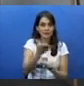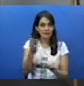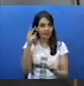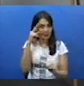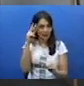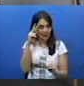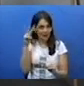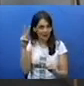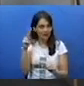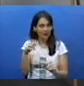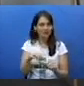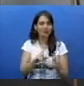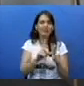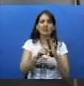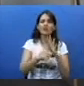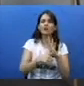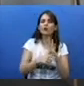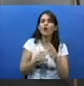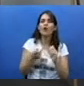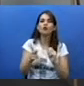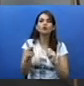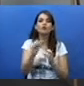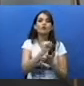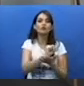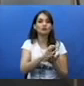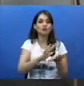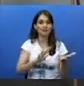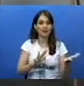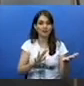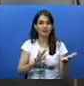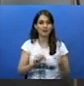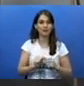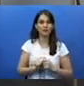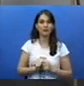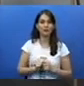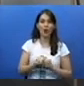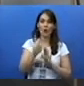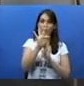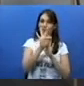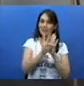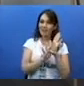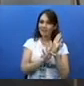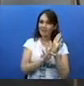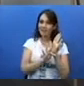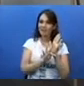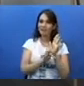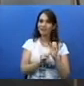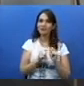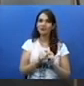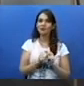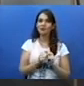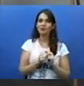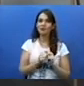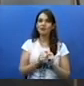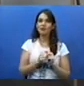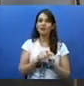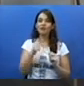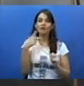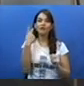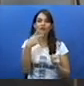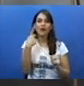tá? E depois nós vamos prosseguir com as atividades. O texto Sua Avó relata sobre